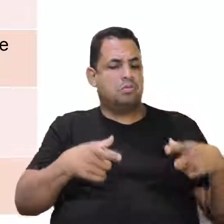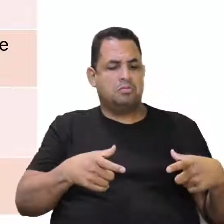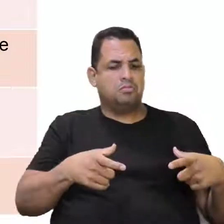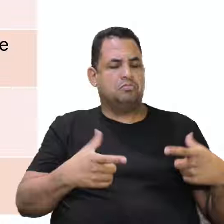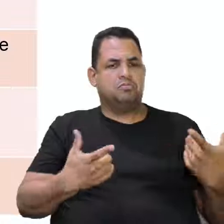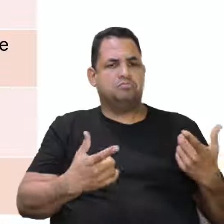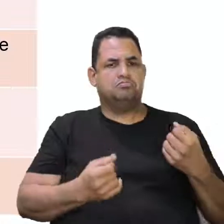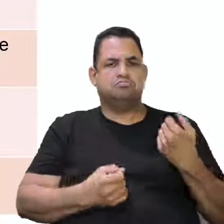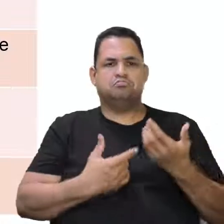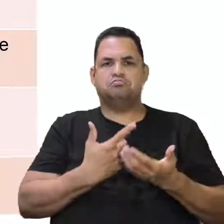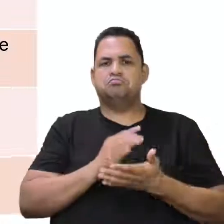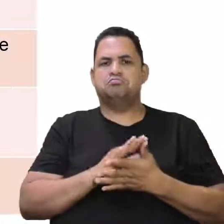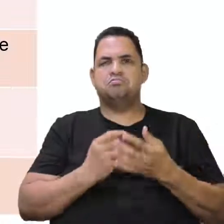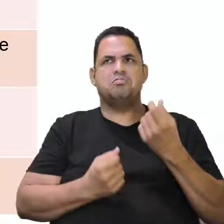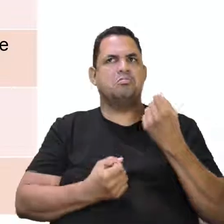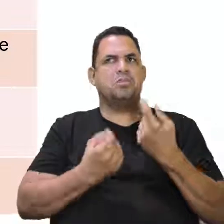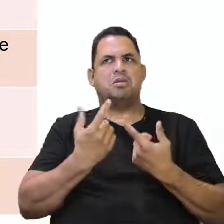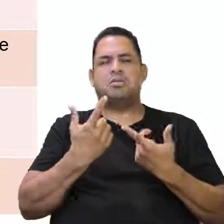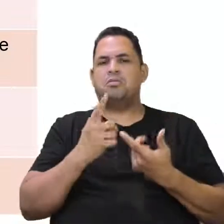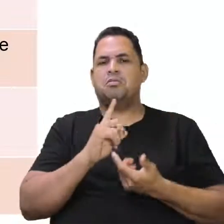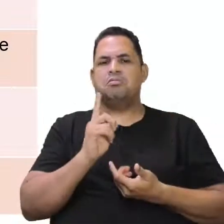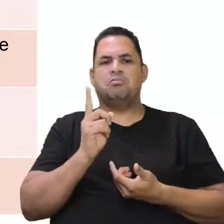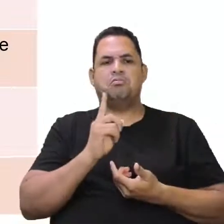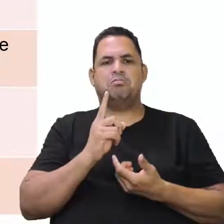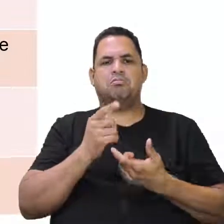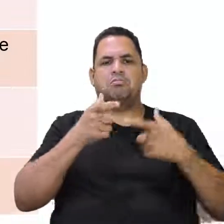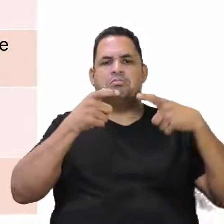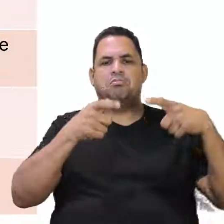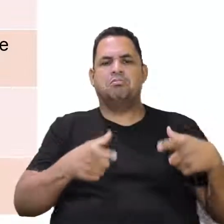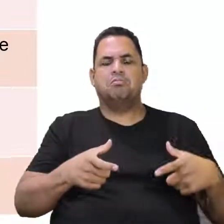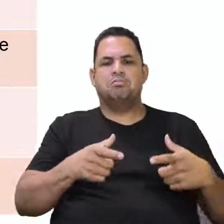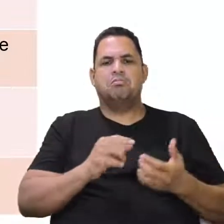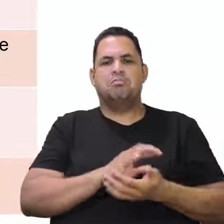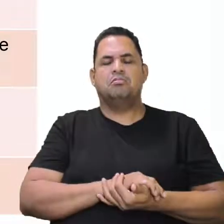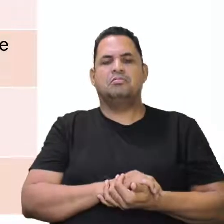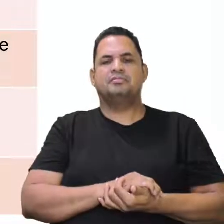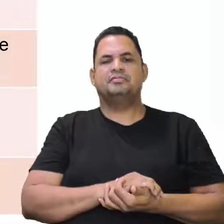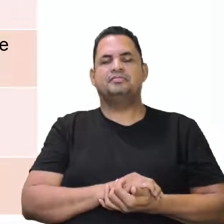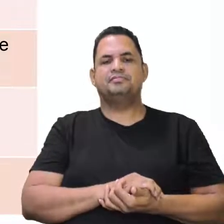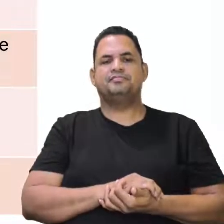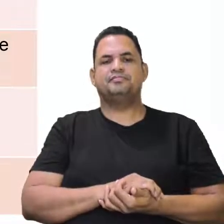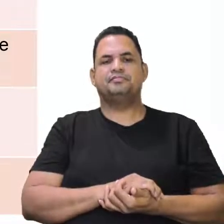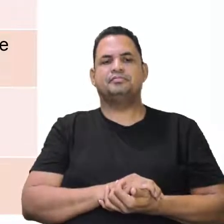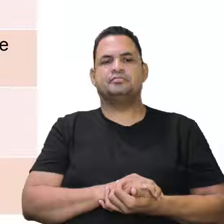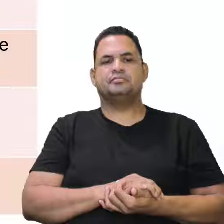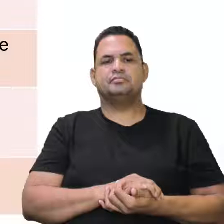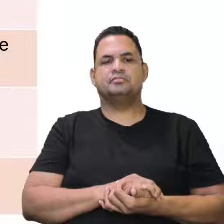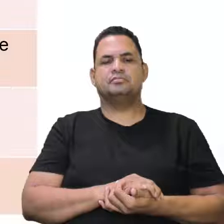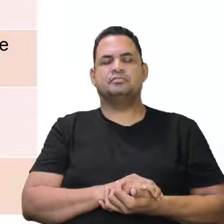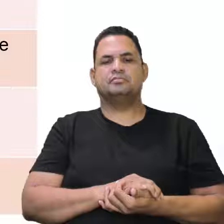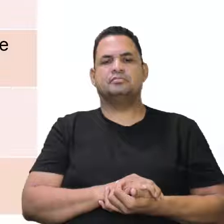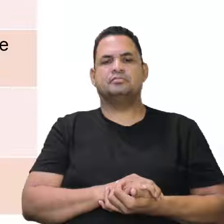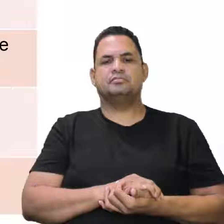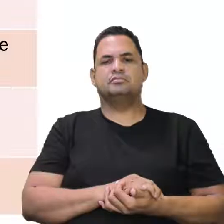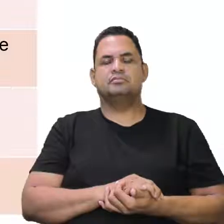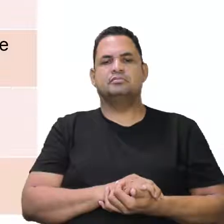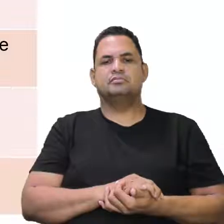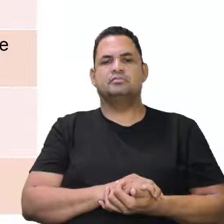nenhum lugar. Vamos lá? Anywhere. My books aren't anywhere here. Meus